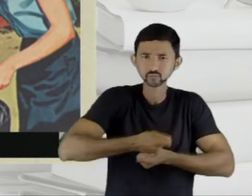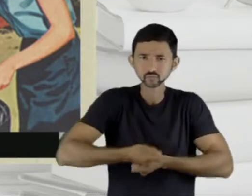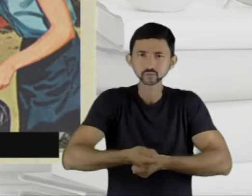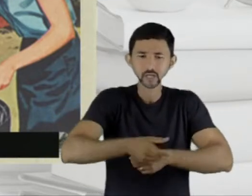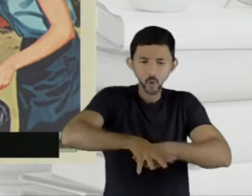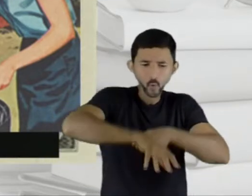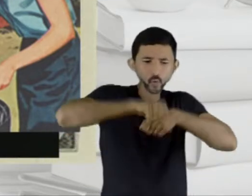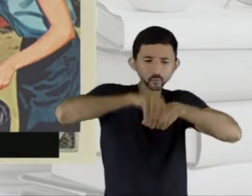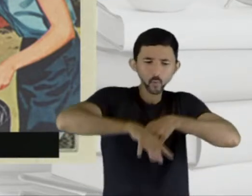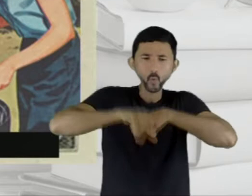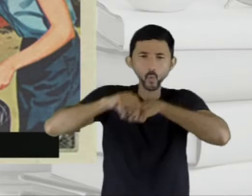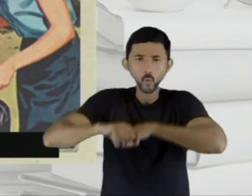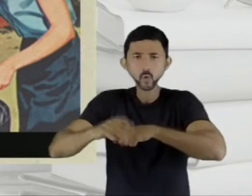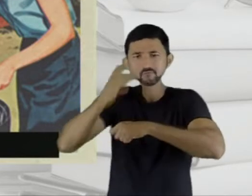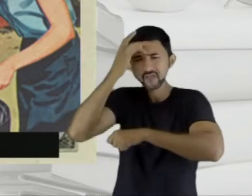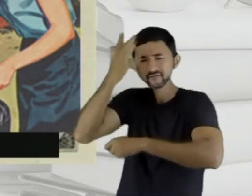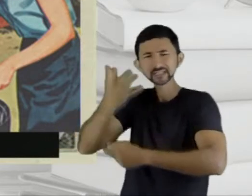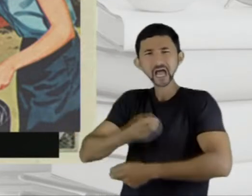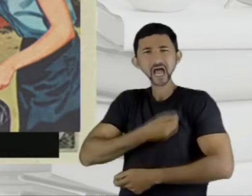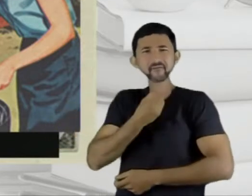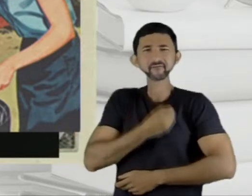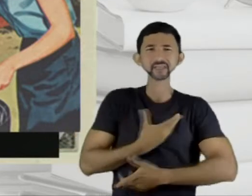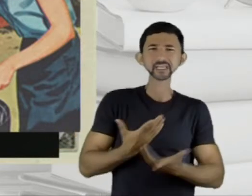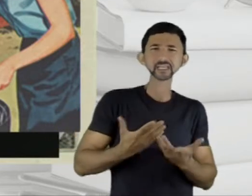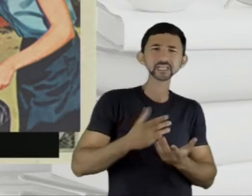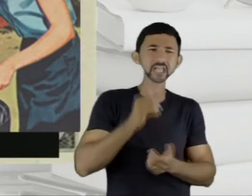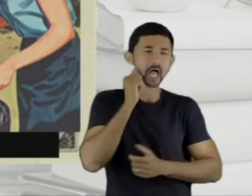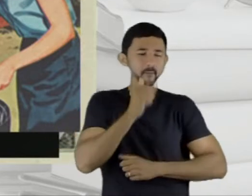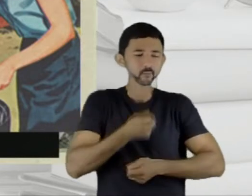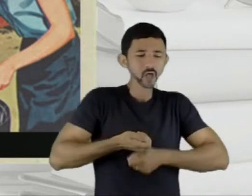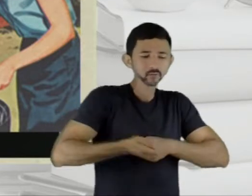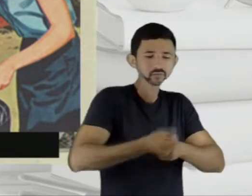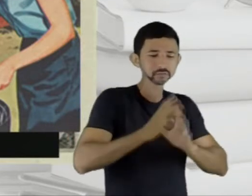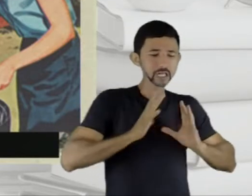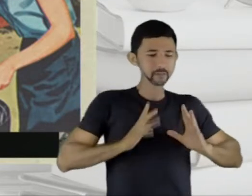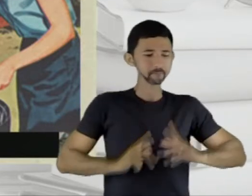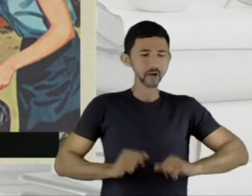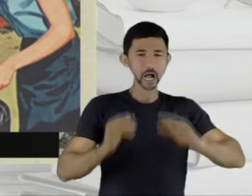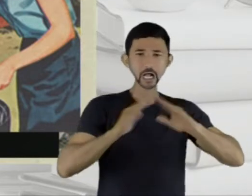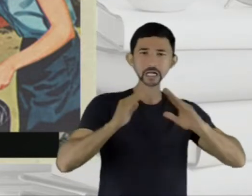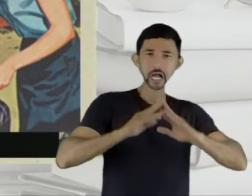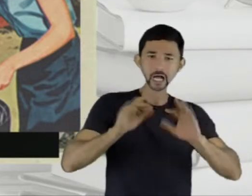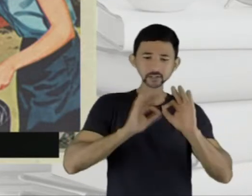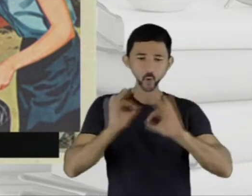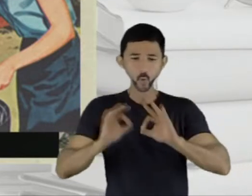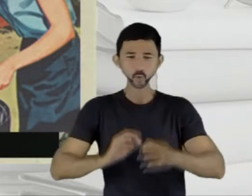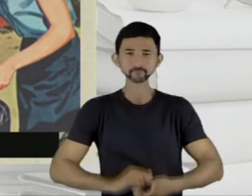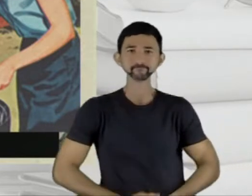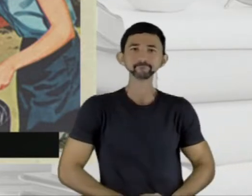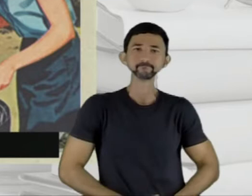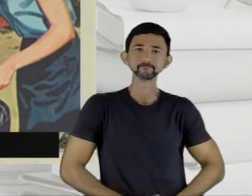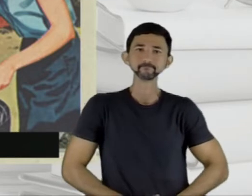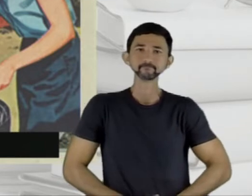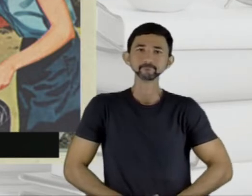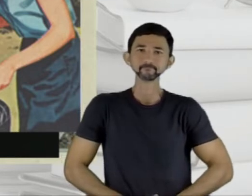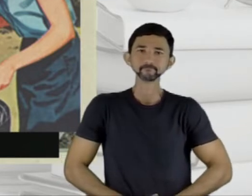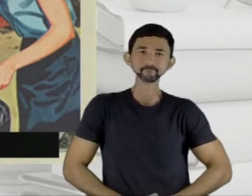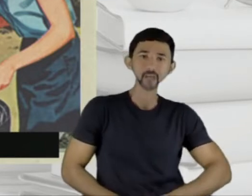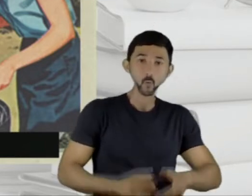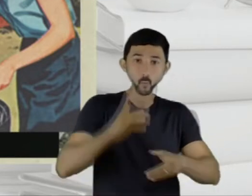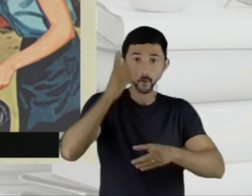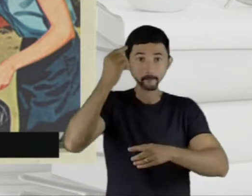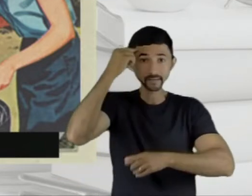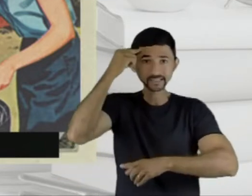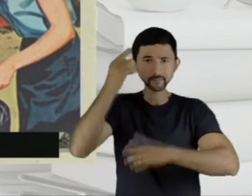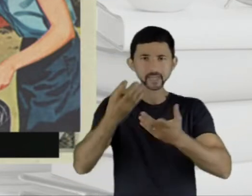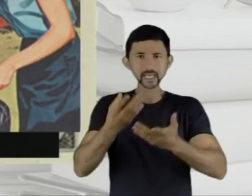de pó facilitava a vida, deixava a dona de casa mais livre para fazer outras coisas, tá bom? Então, essa ideia do jeito